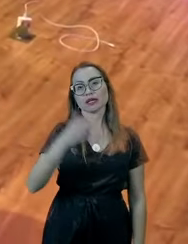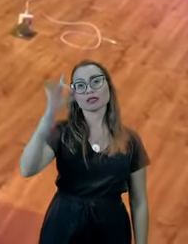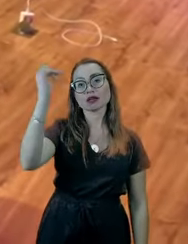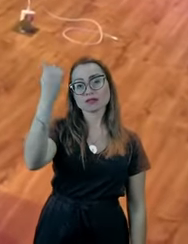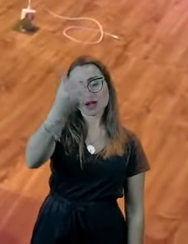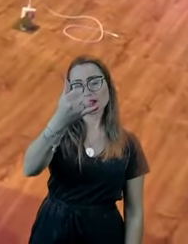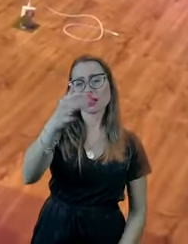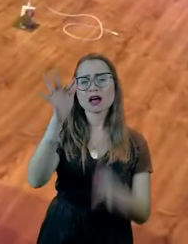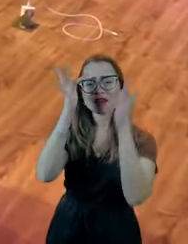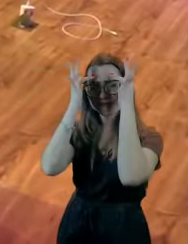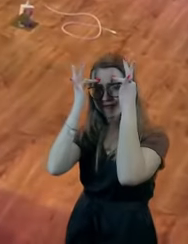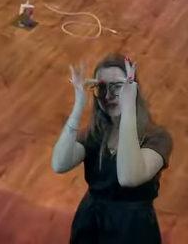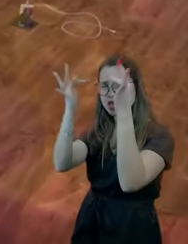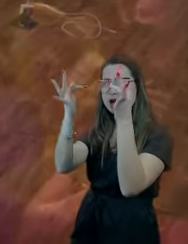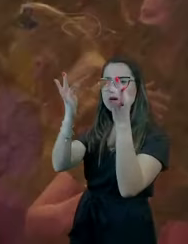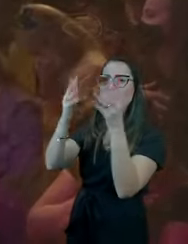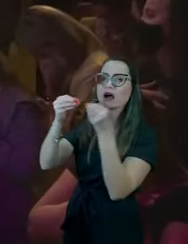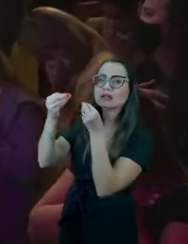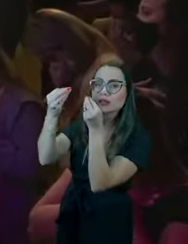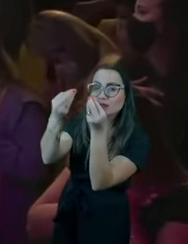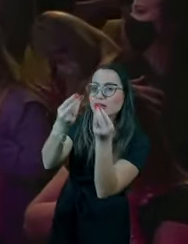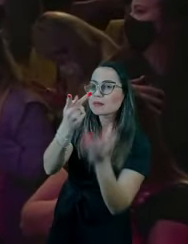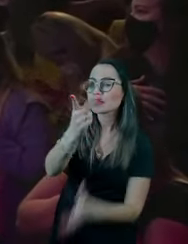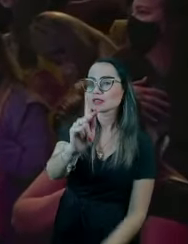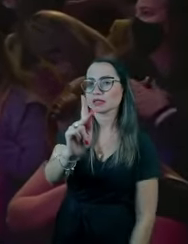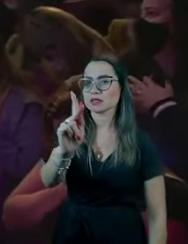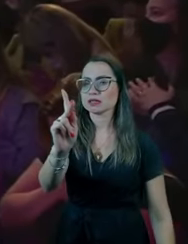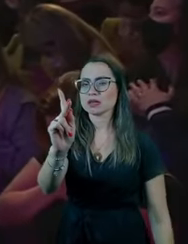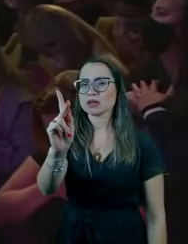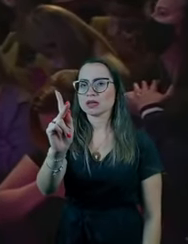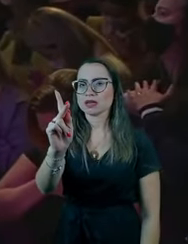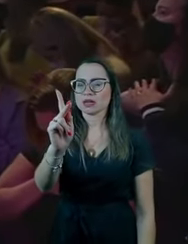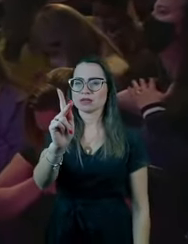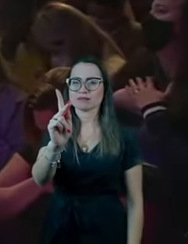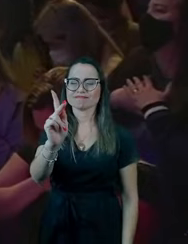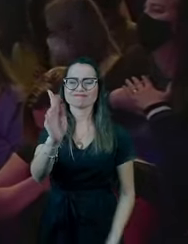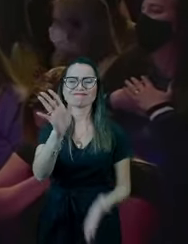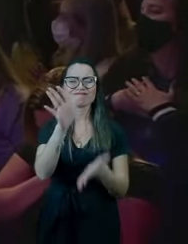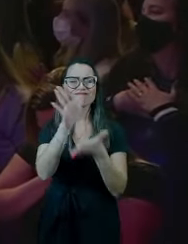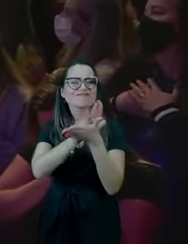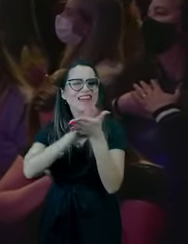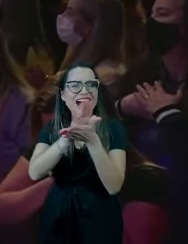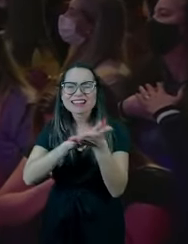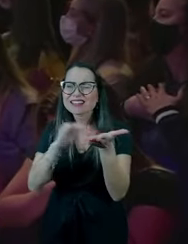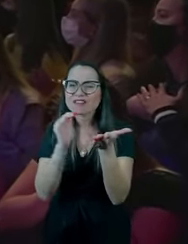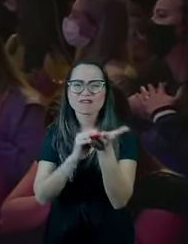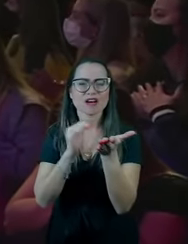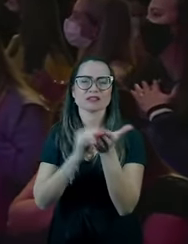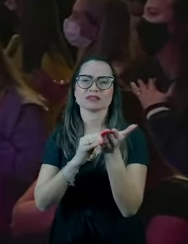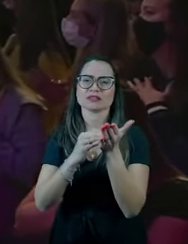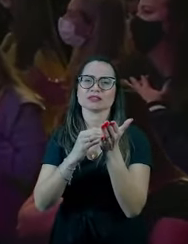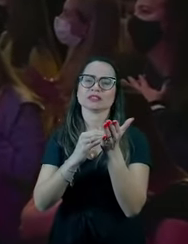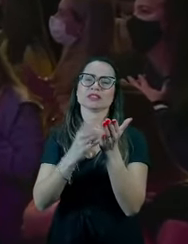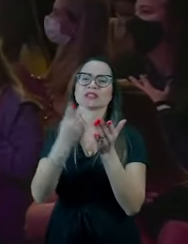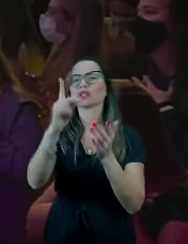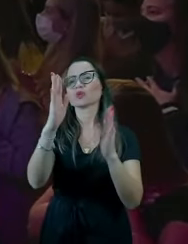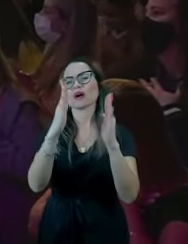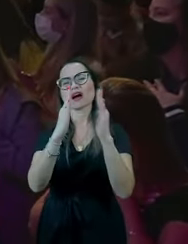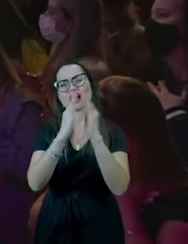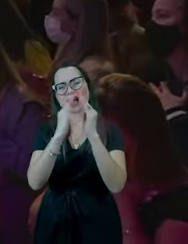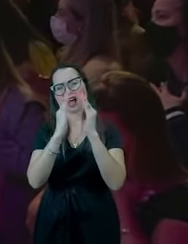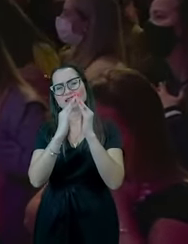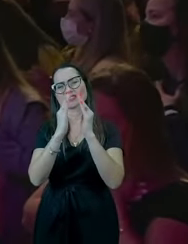mãos. Nada vai te faltar. Que a tua casa se encha de